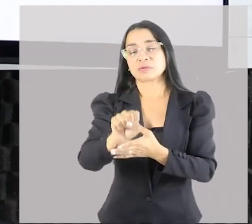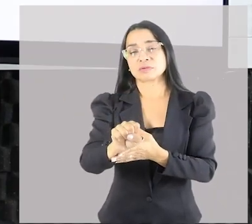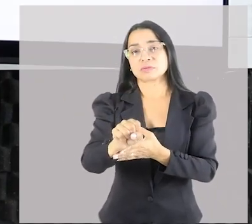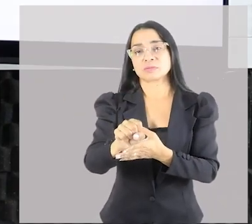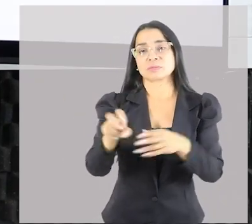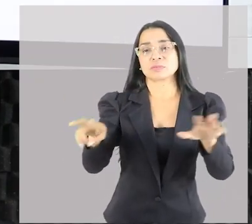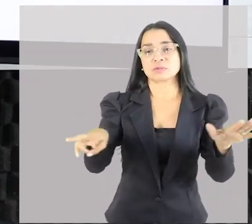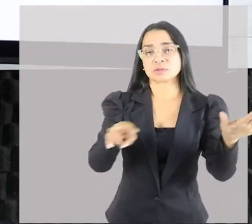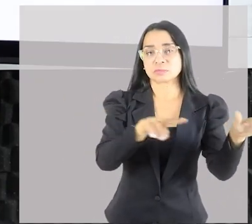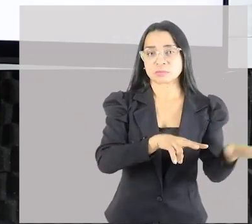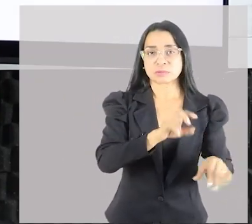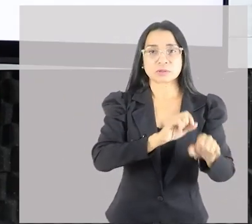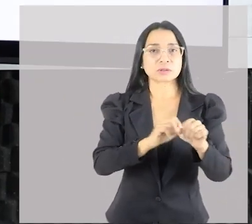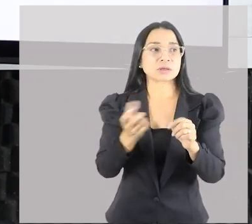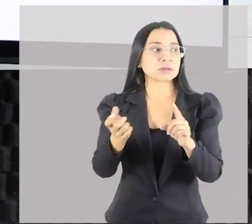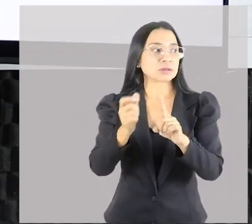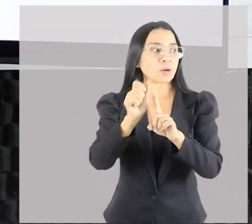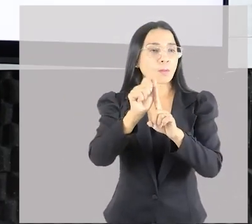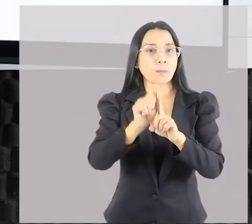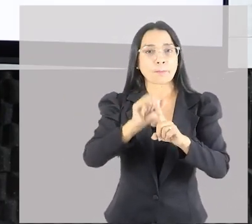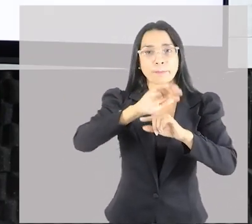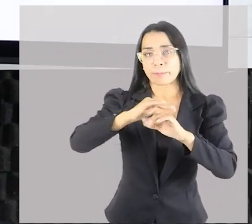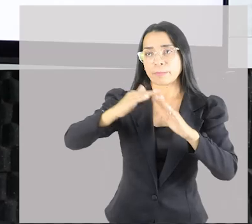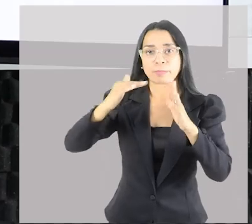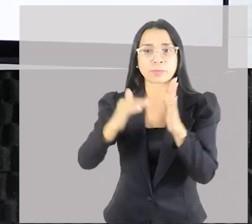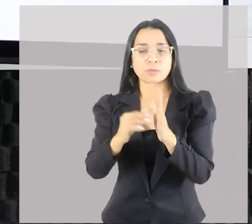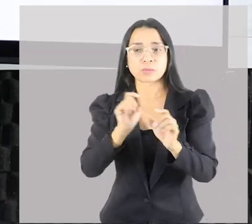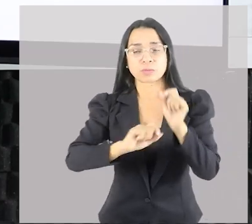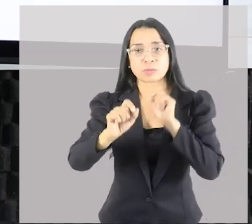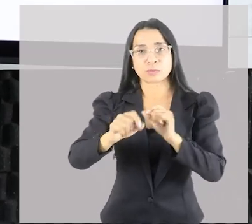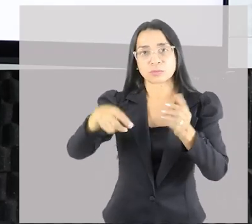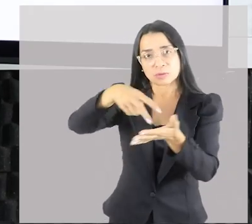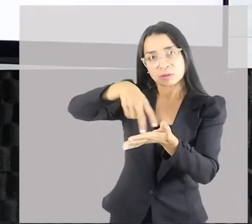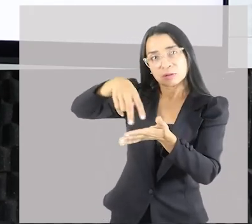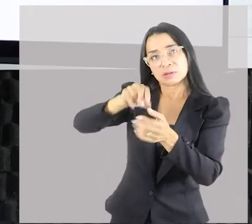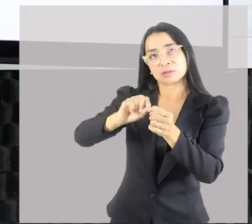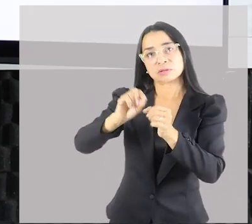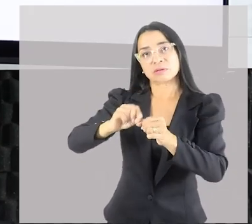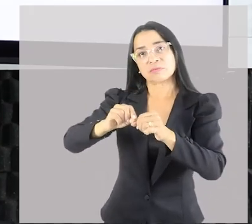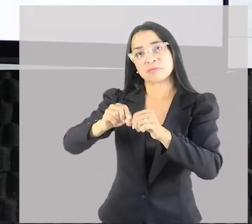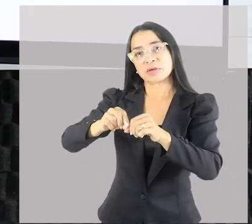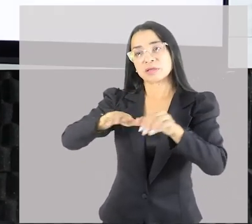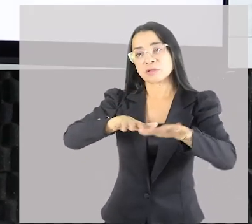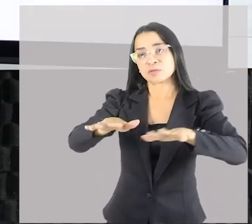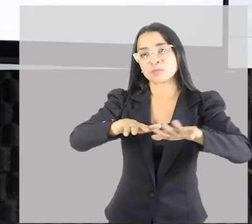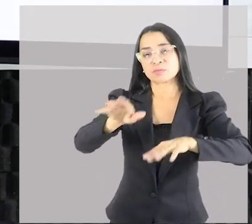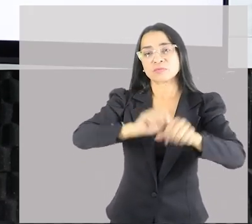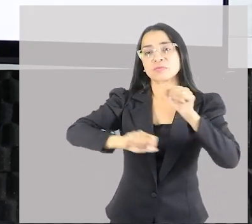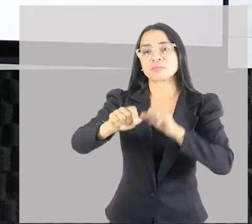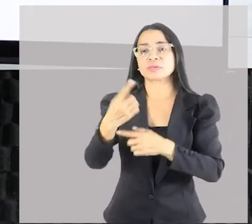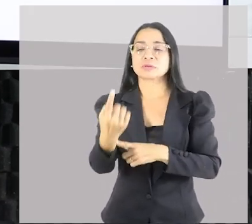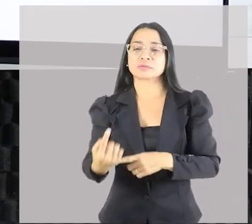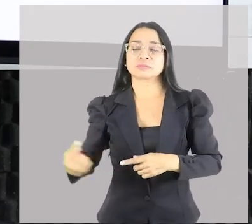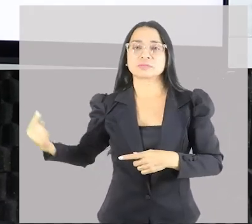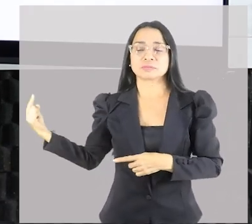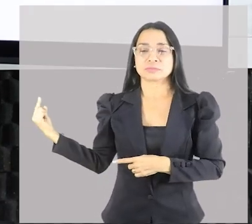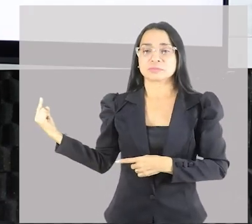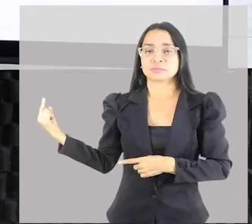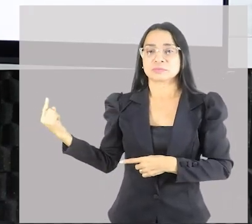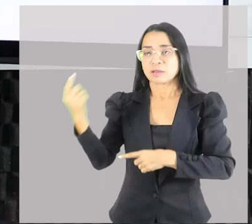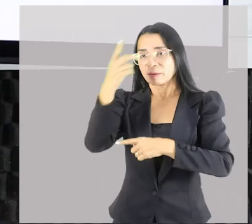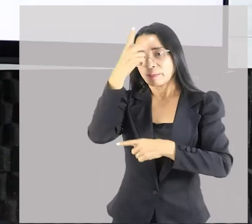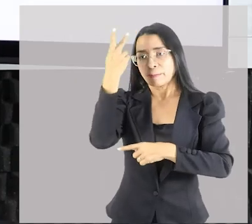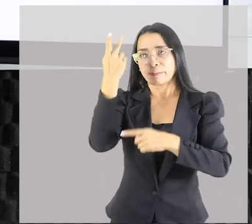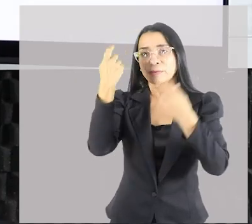de junho. É bem extenuante. A dança é feita de giros, saltos e movimentos nos braços e muitas vezes coreografados. Uma pessoa